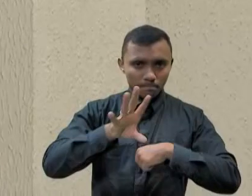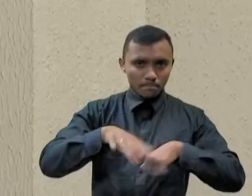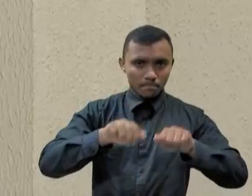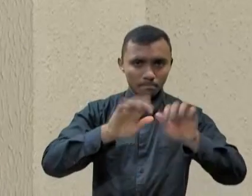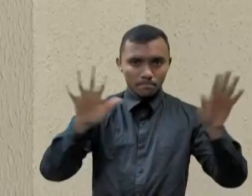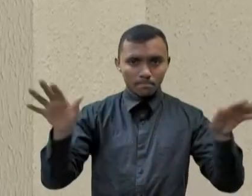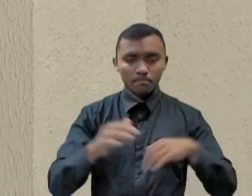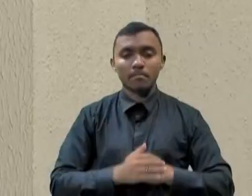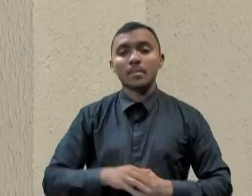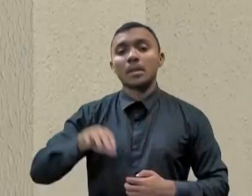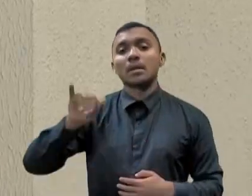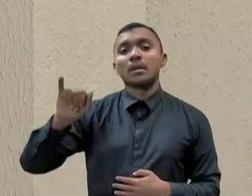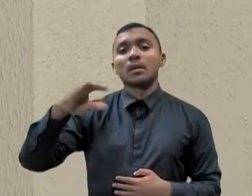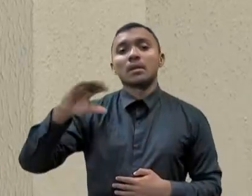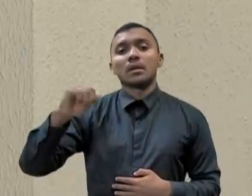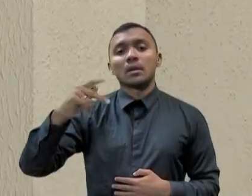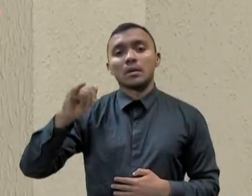tem